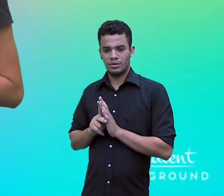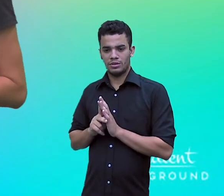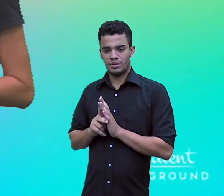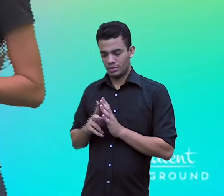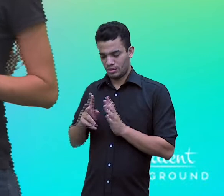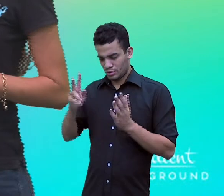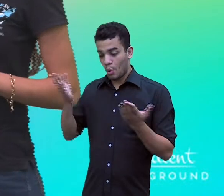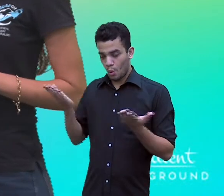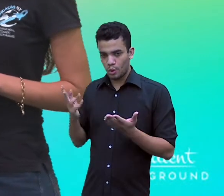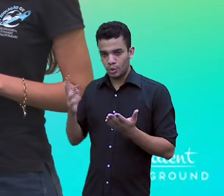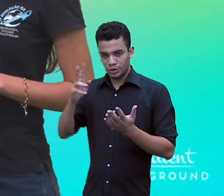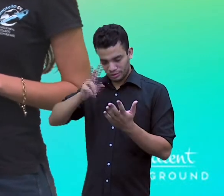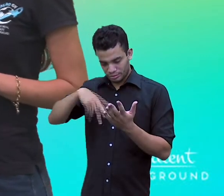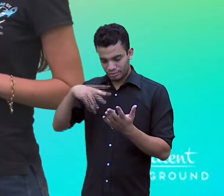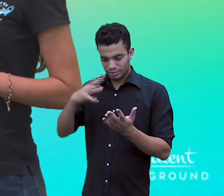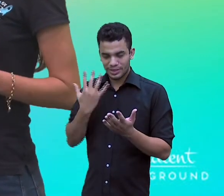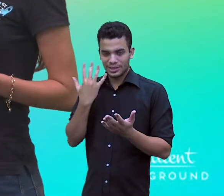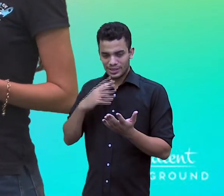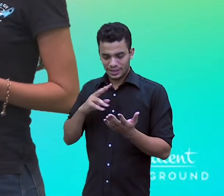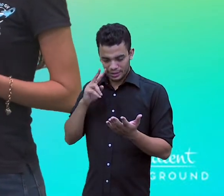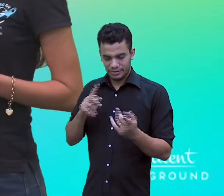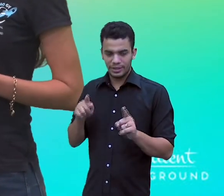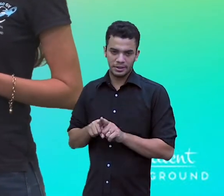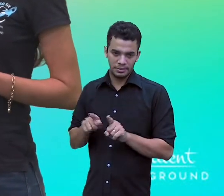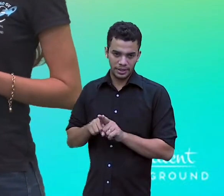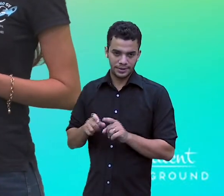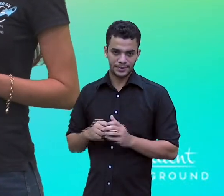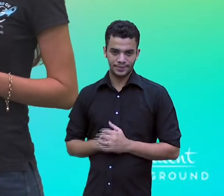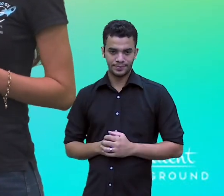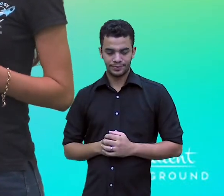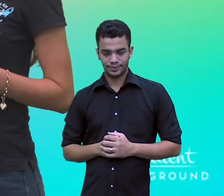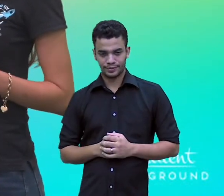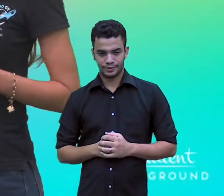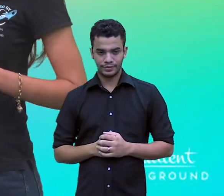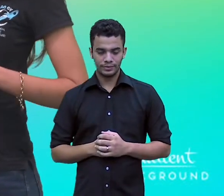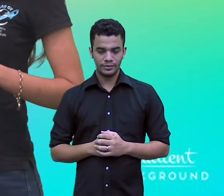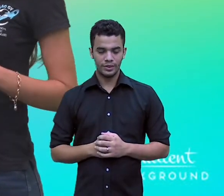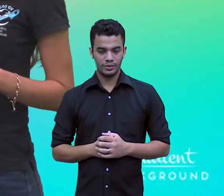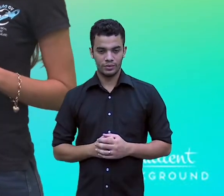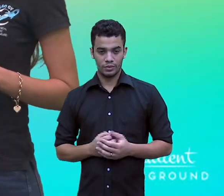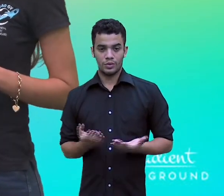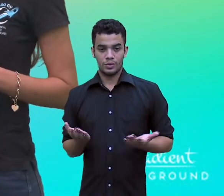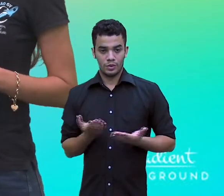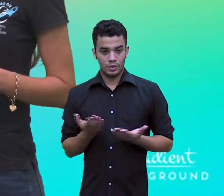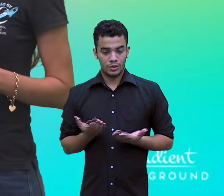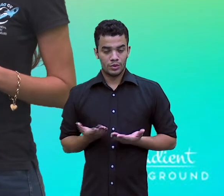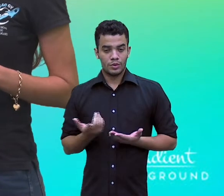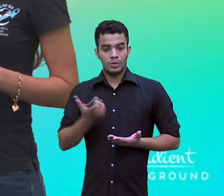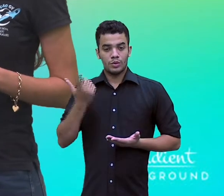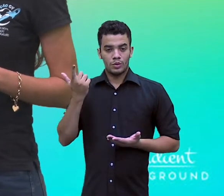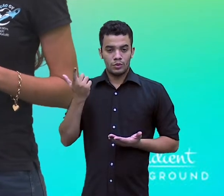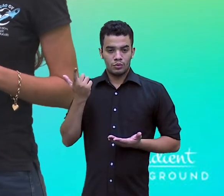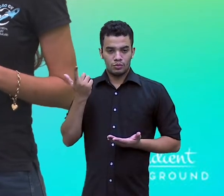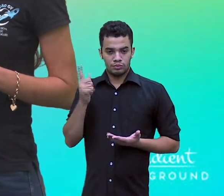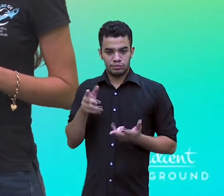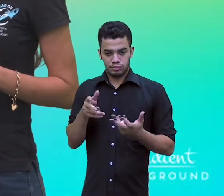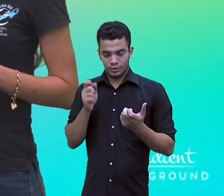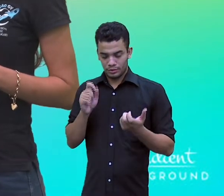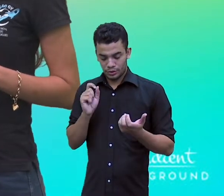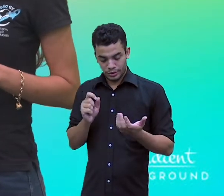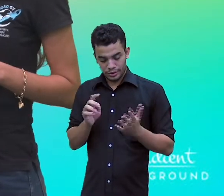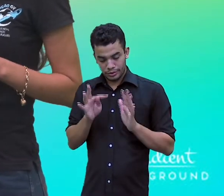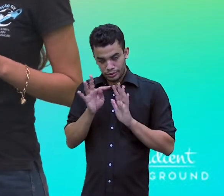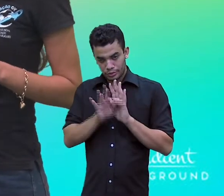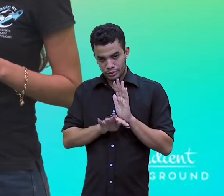Então, essa fábula, adaptada que lemos da cigarra e a formiga, é uma fábula retirada